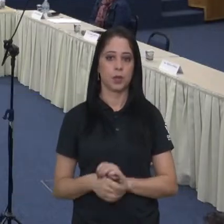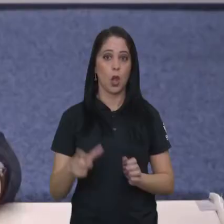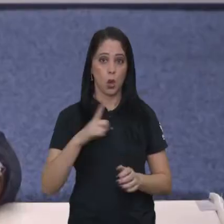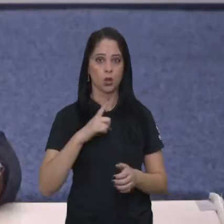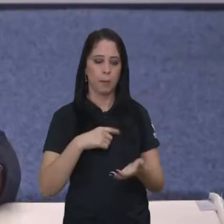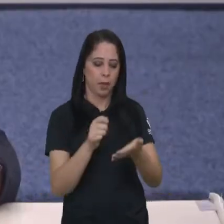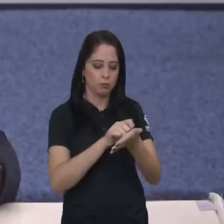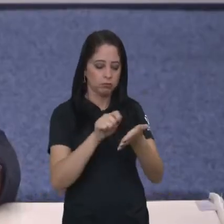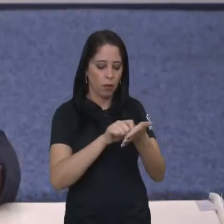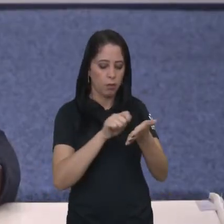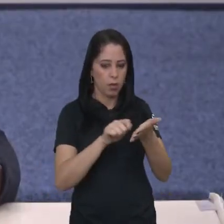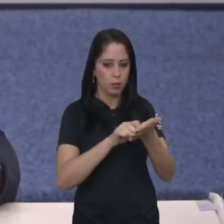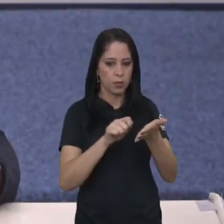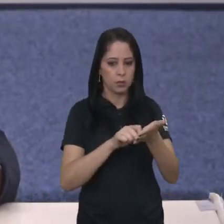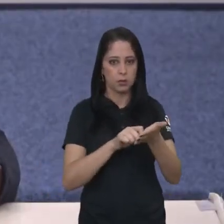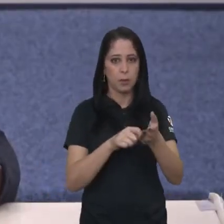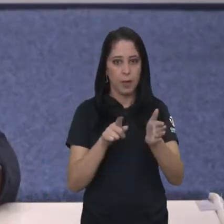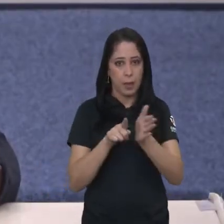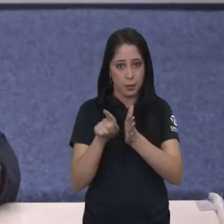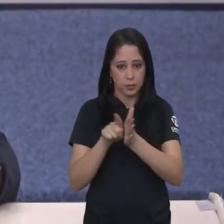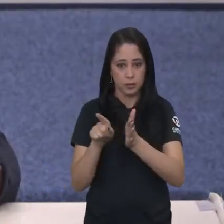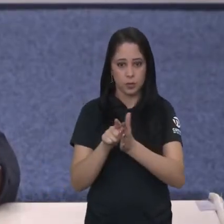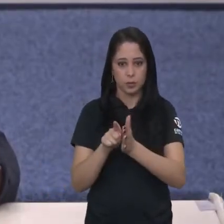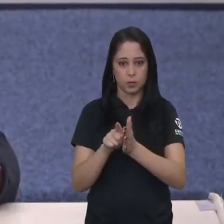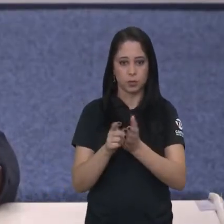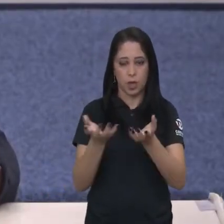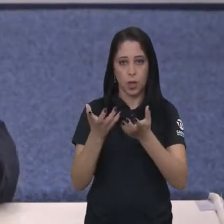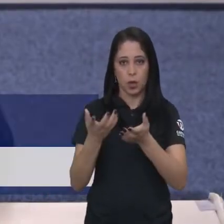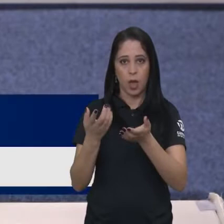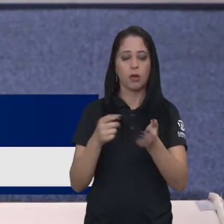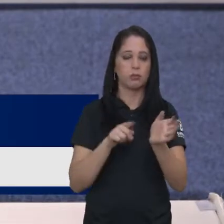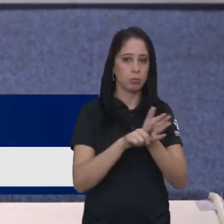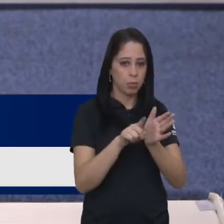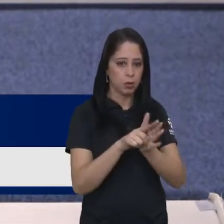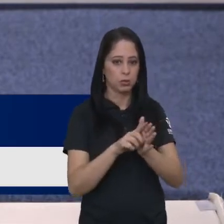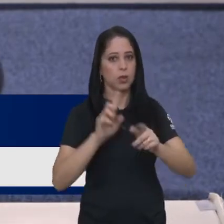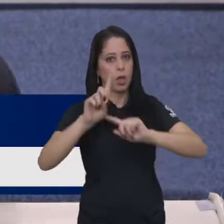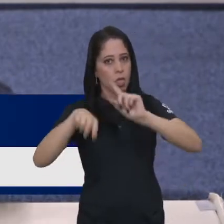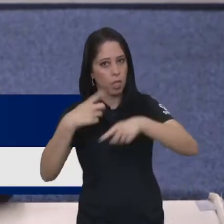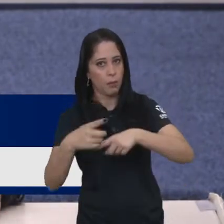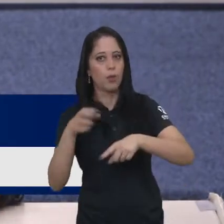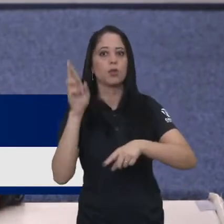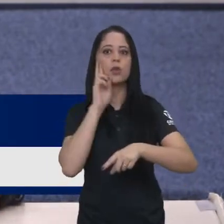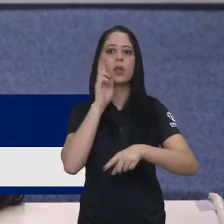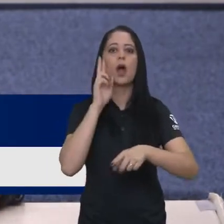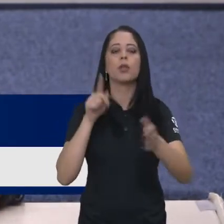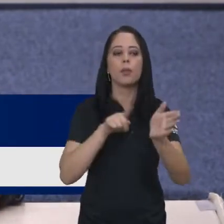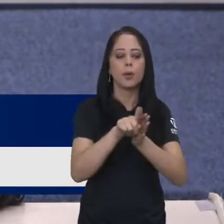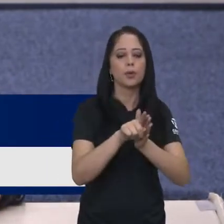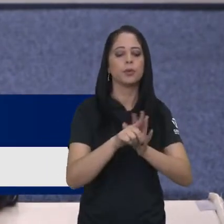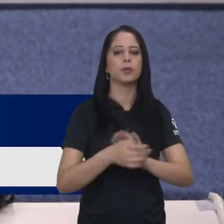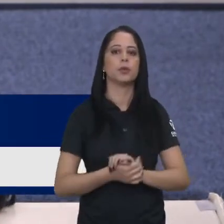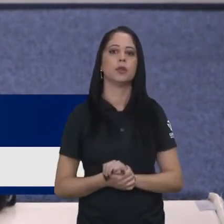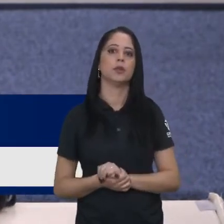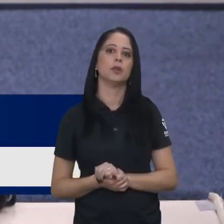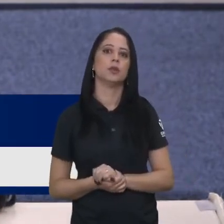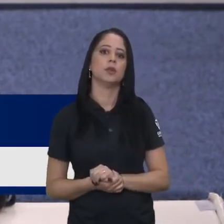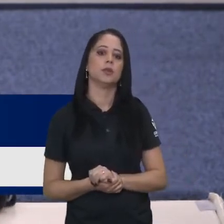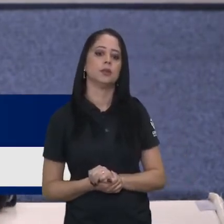eu tinha também anotado aqui algumas perguntas que eu já quero deixar para o senhor, depois o Renato também faz a dele.